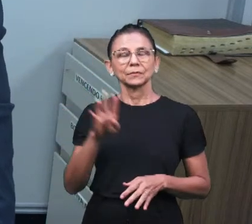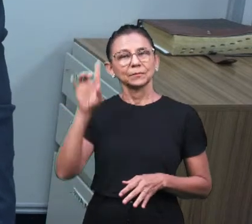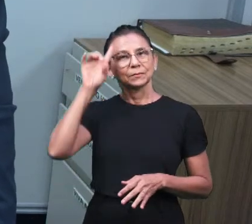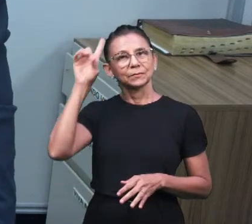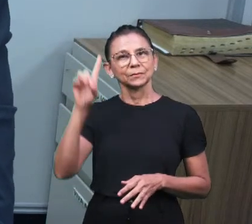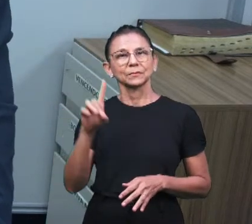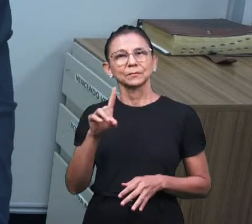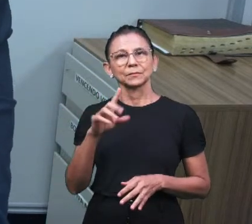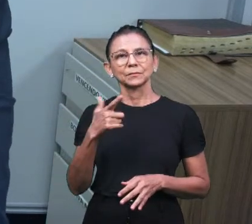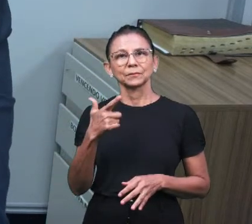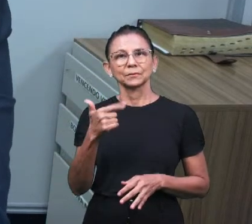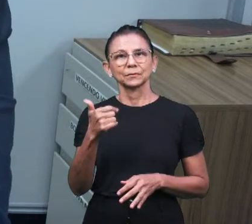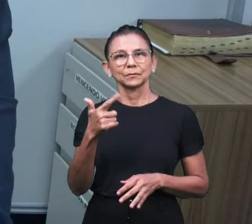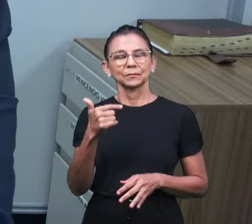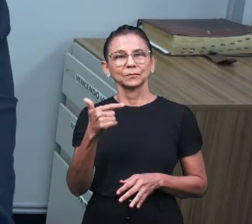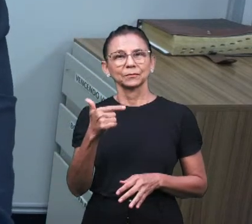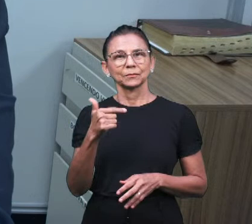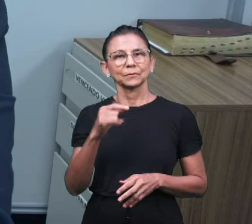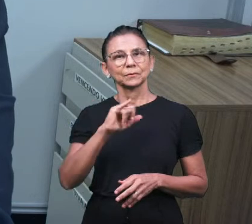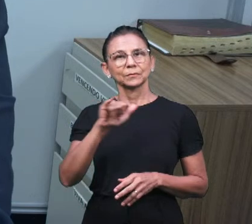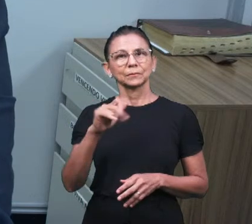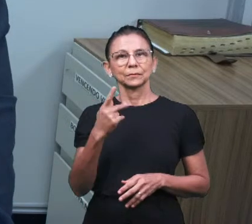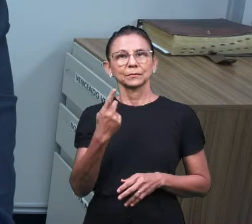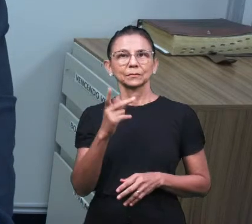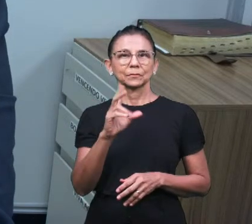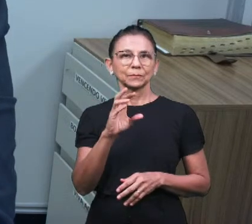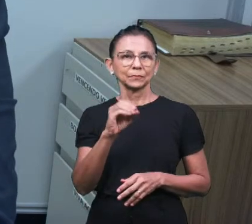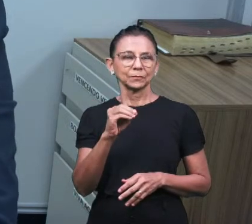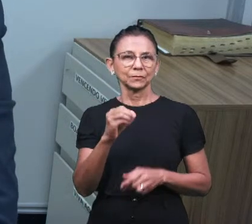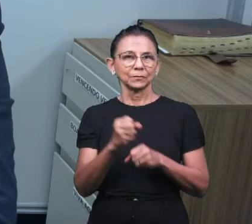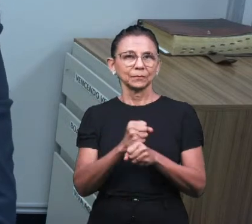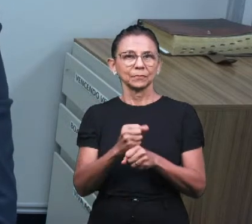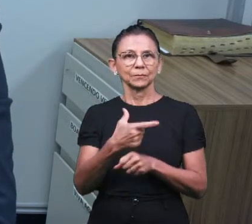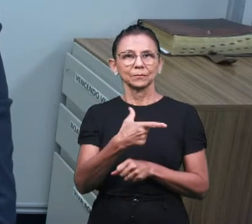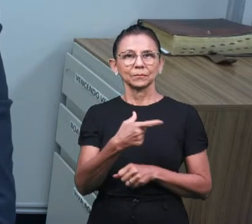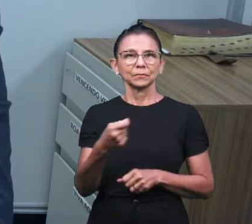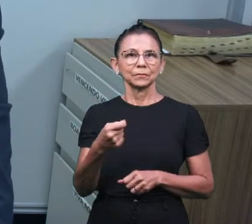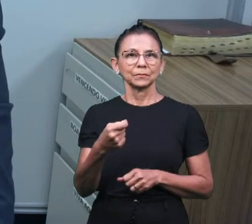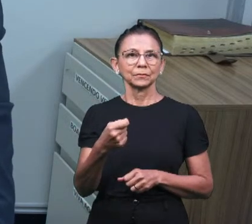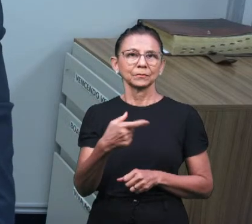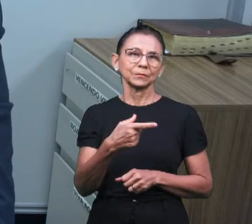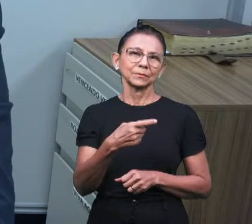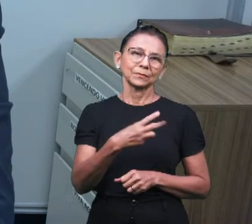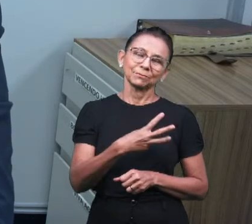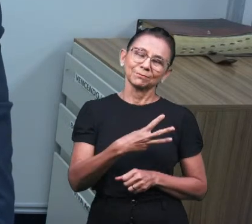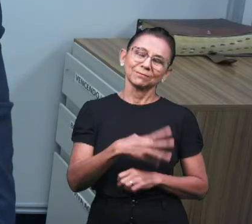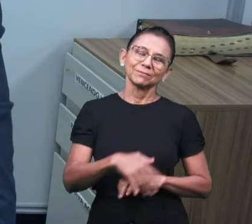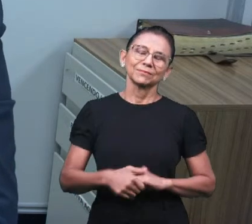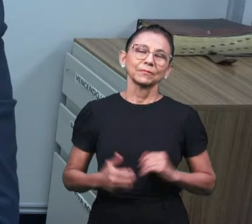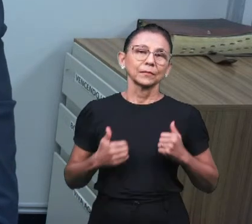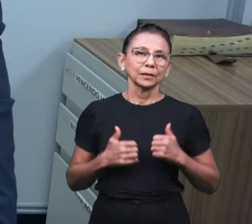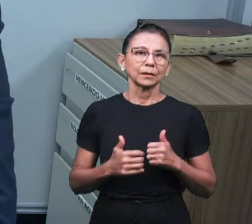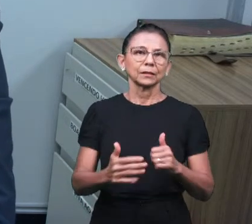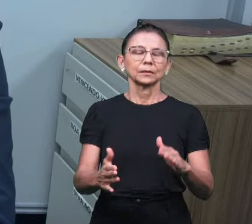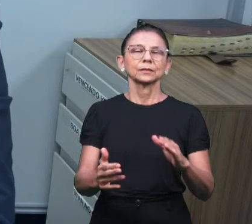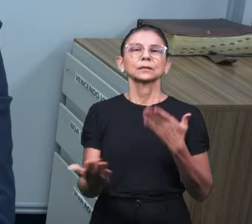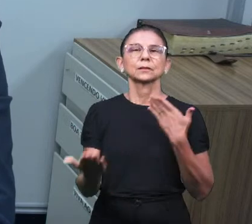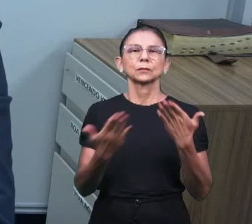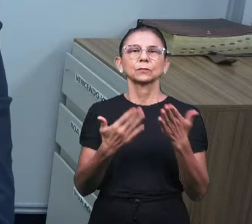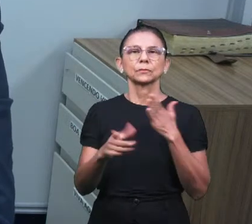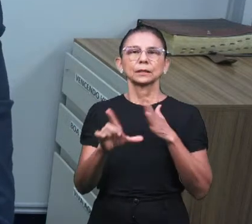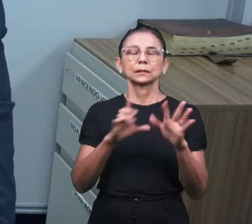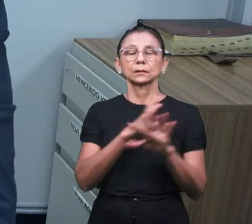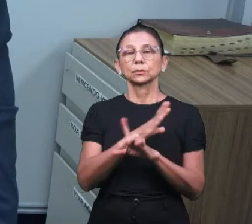de 2023. E aqui estamos iniciando mais uma edição do nosso pré-culto. Todas